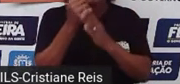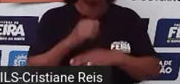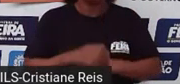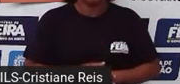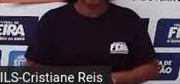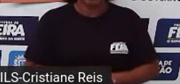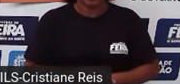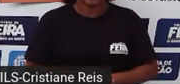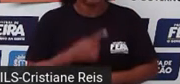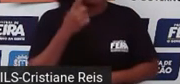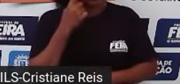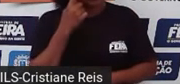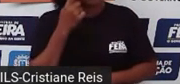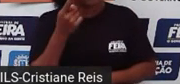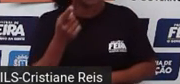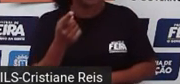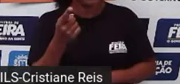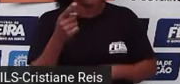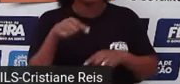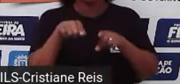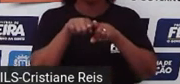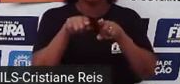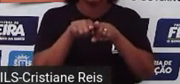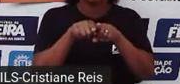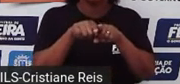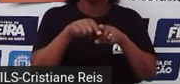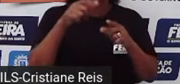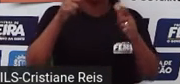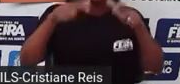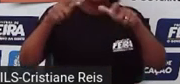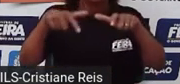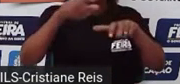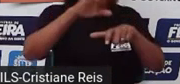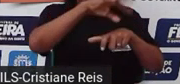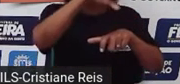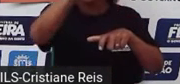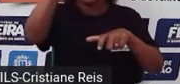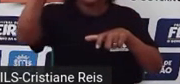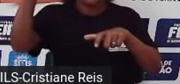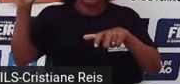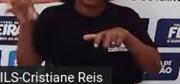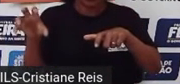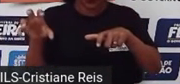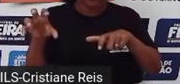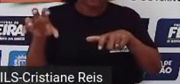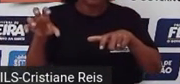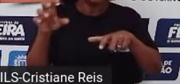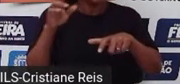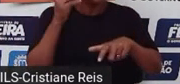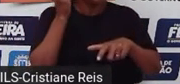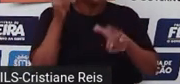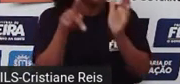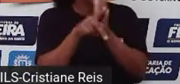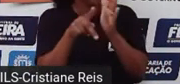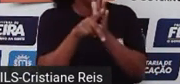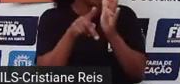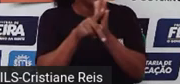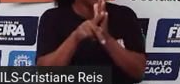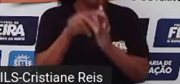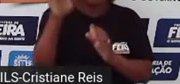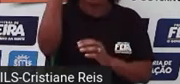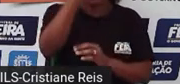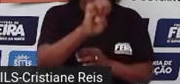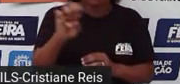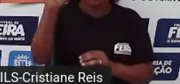físicos como eu falei para vocês faz parte da eurásia que essa ligação na Europa com a Ásia é o único bloco